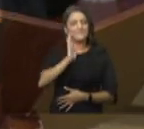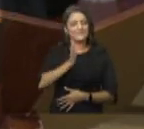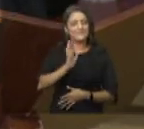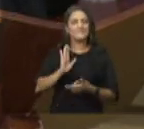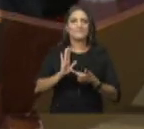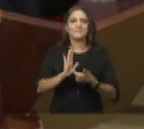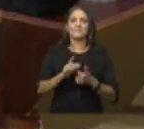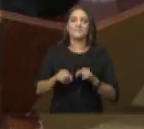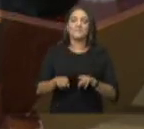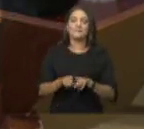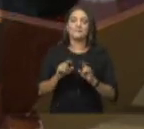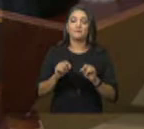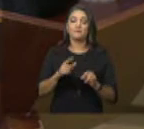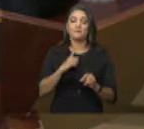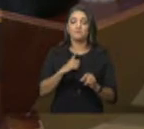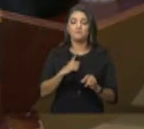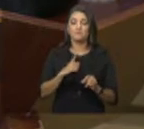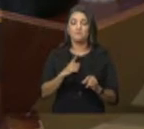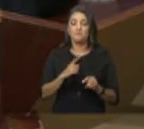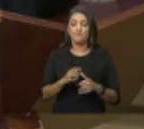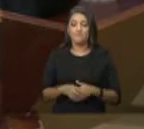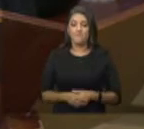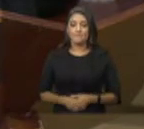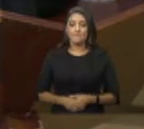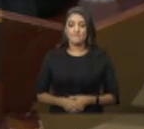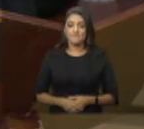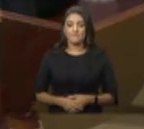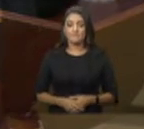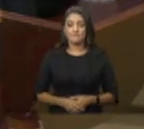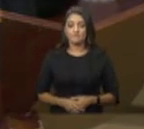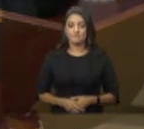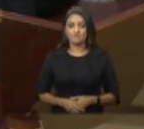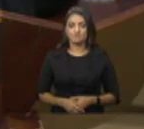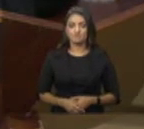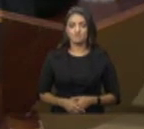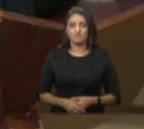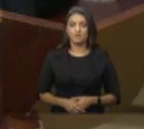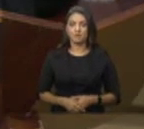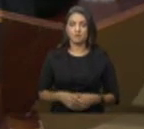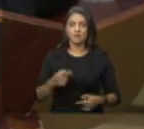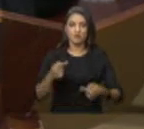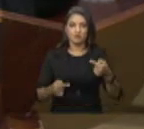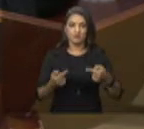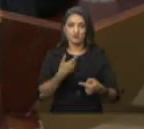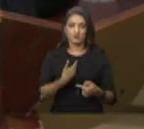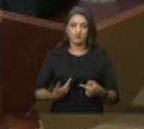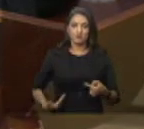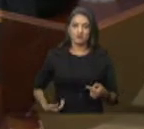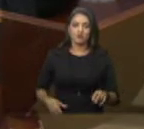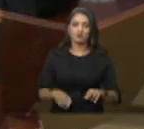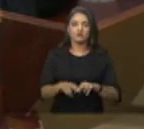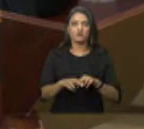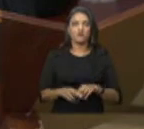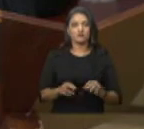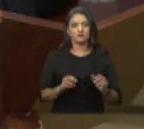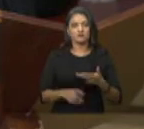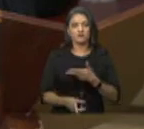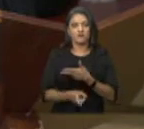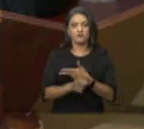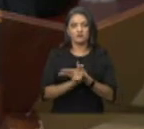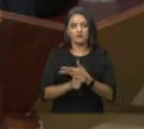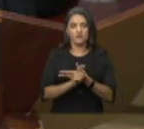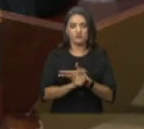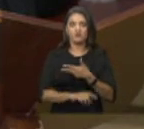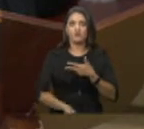bem como orienta a própria formulação e execução de políticas públicas Pelos poderes executivo